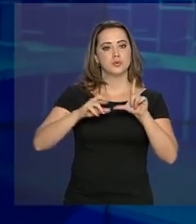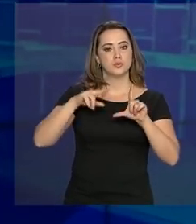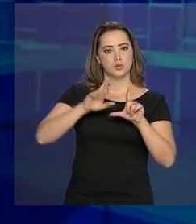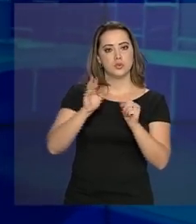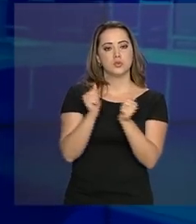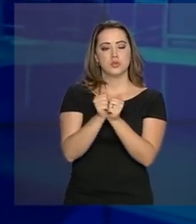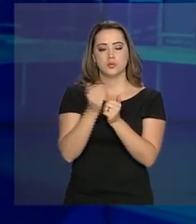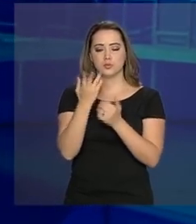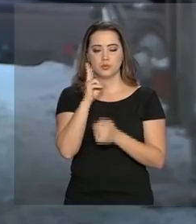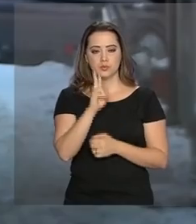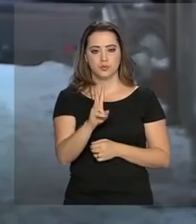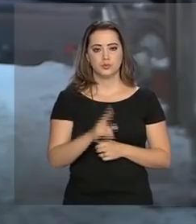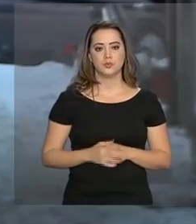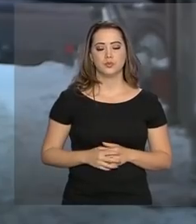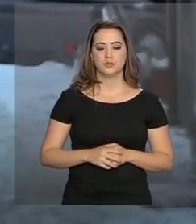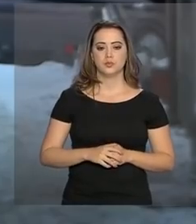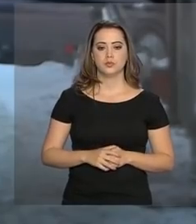acompanhar.